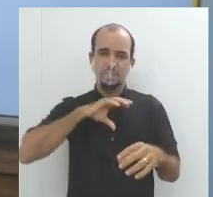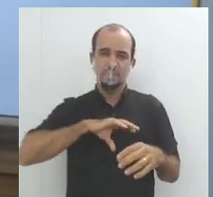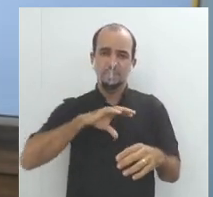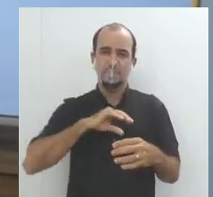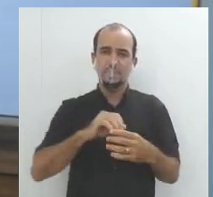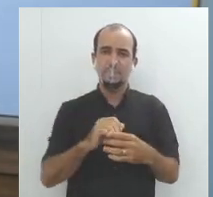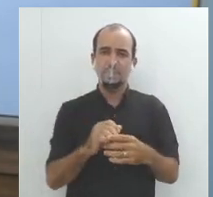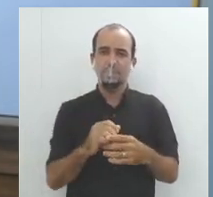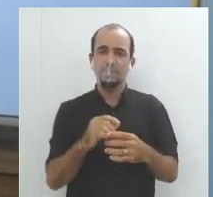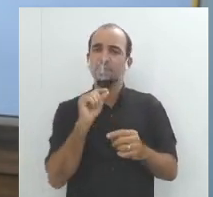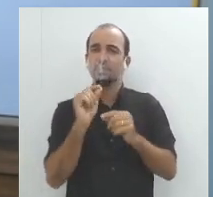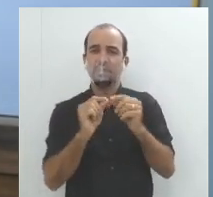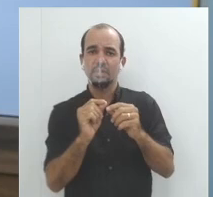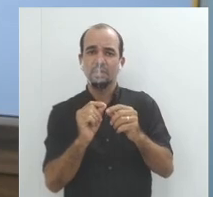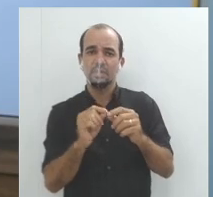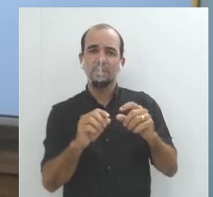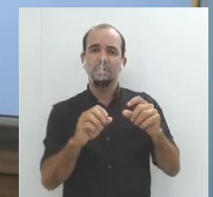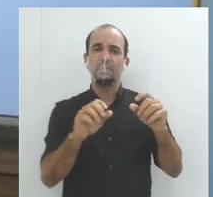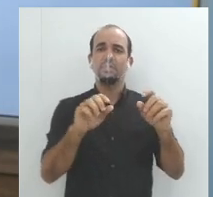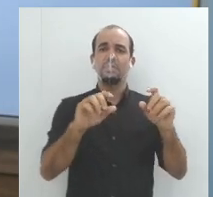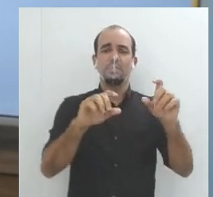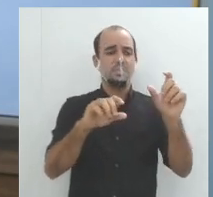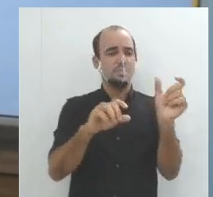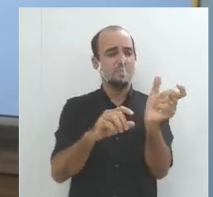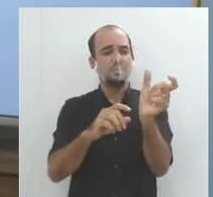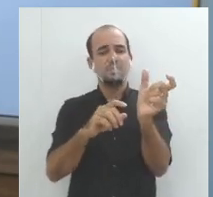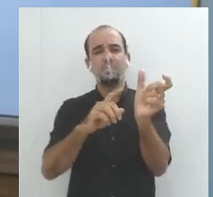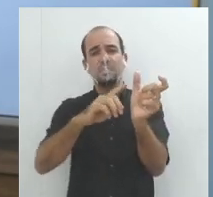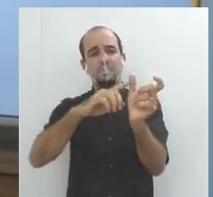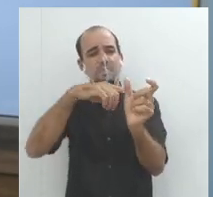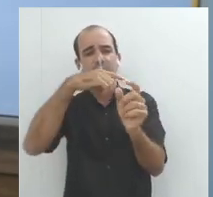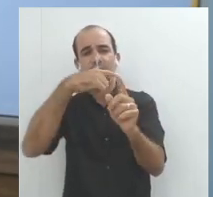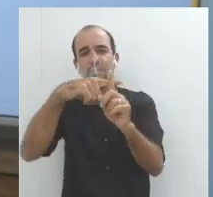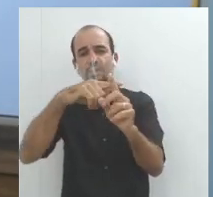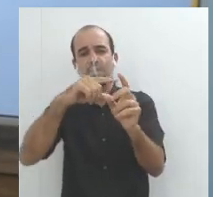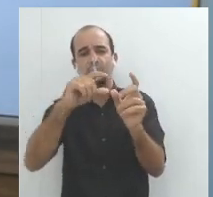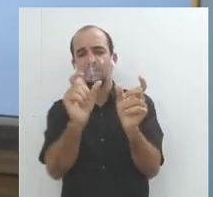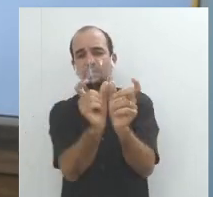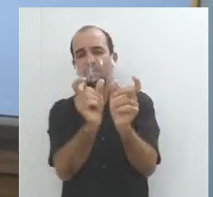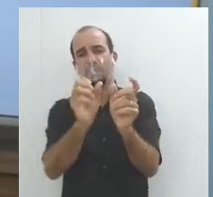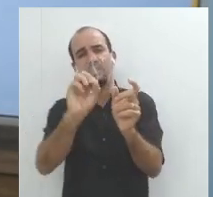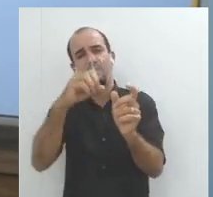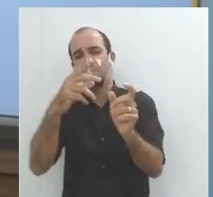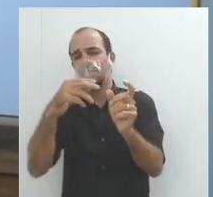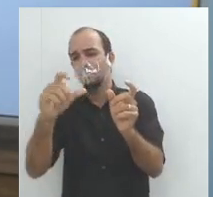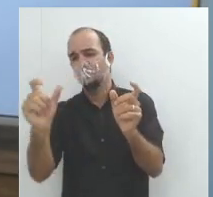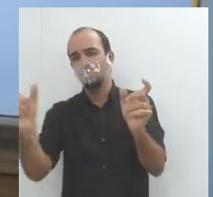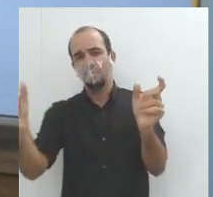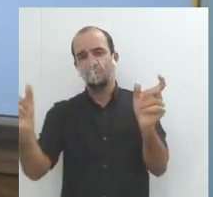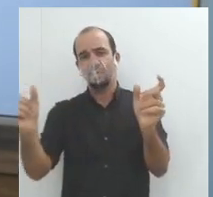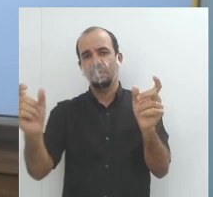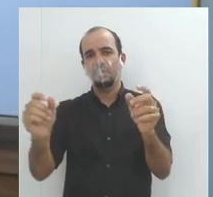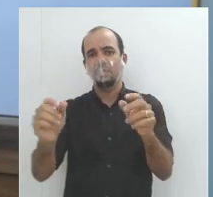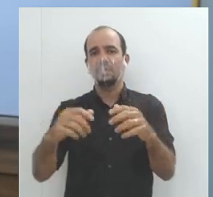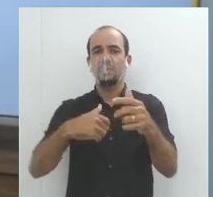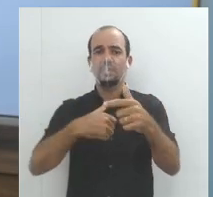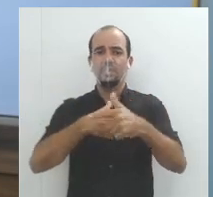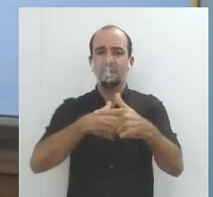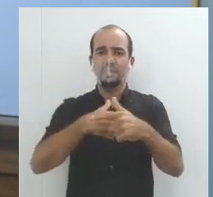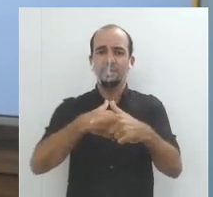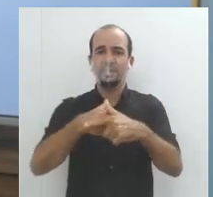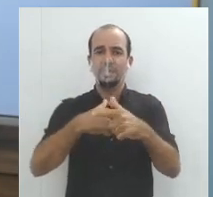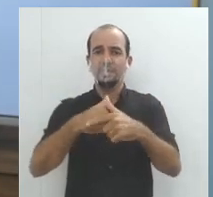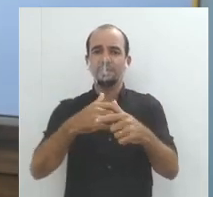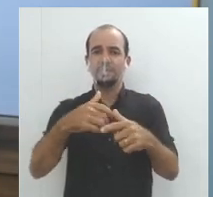no mínimo, né, duas ou mais palavras, com a função de uma classe gramatical.